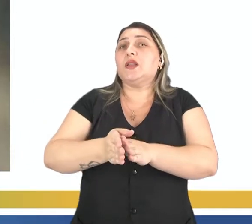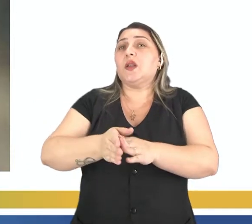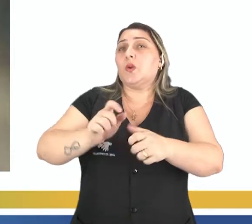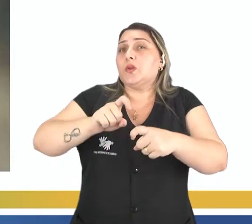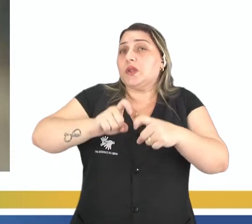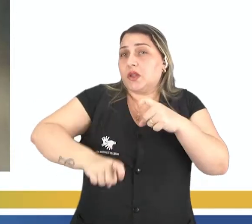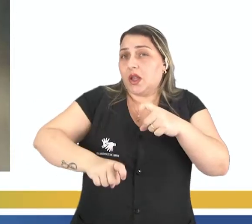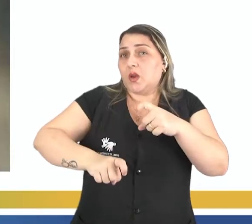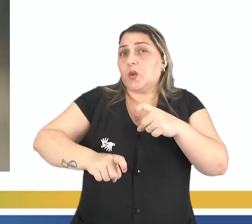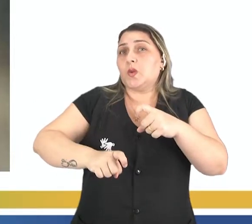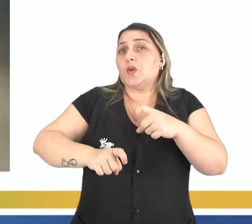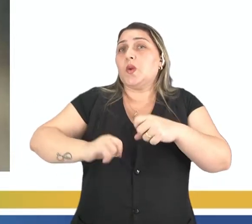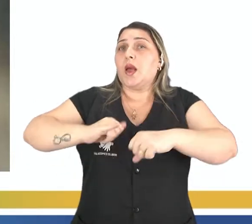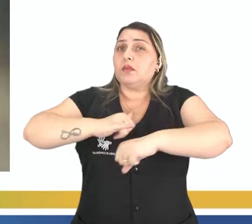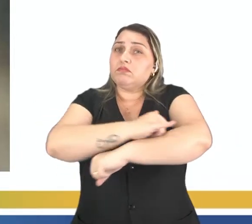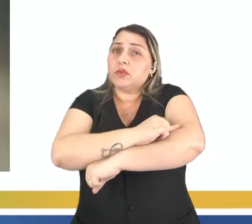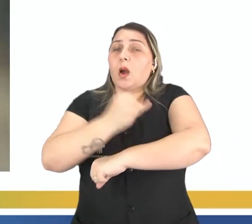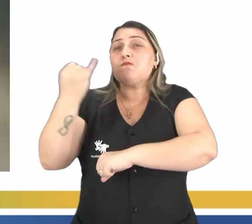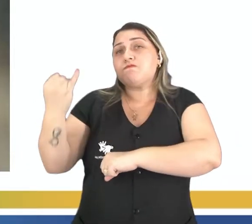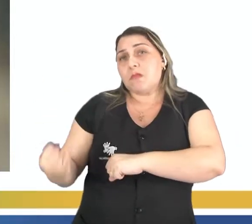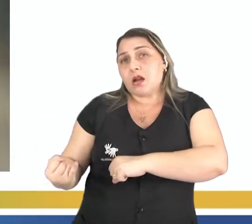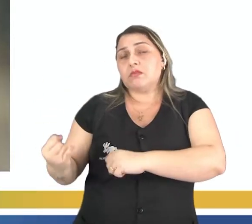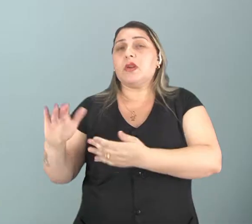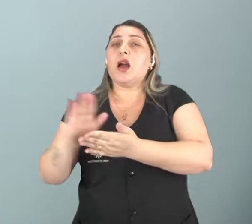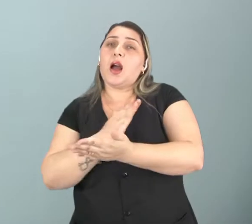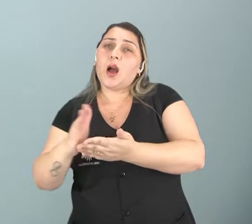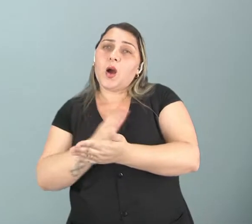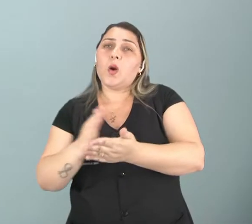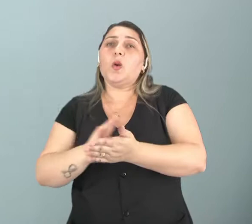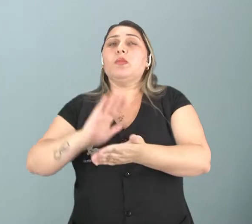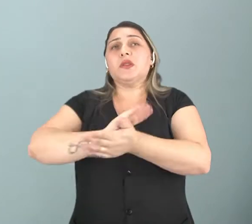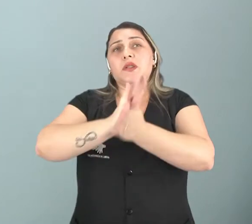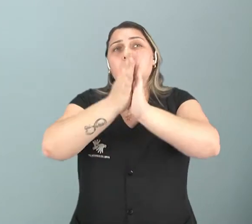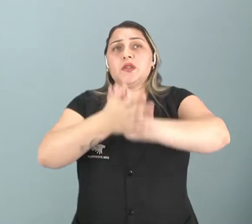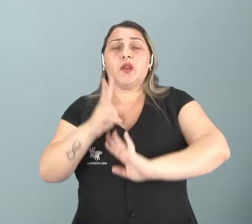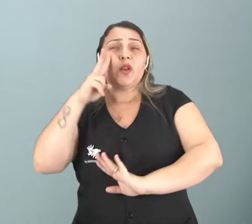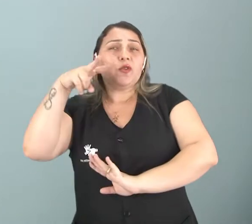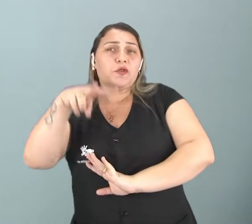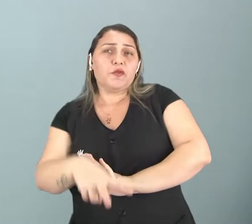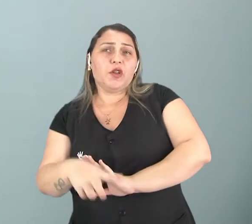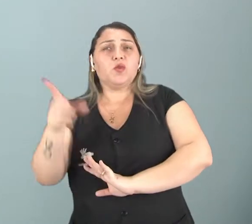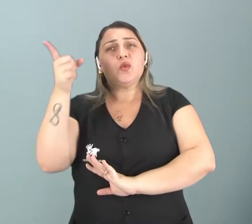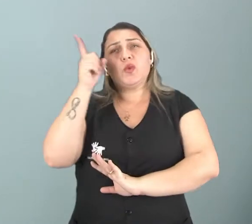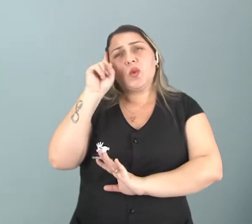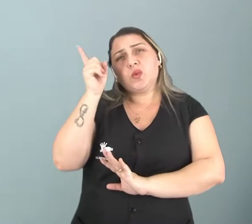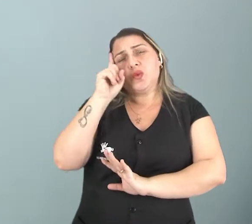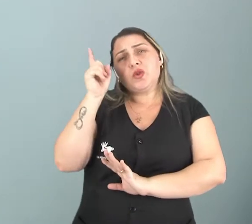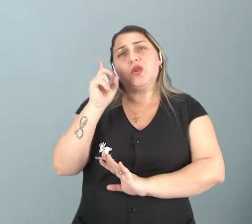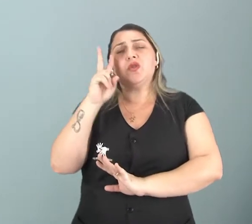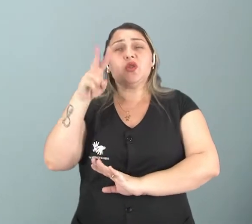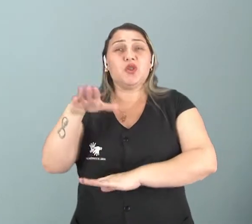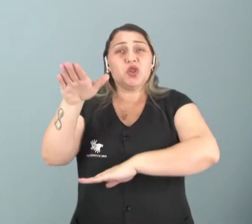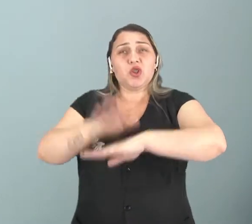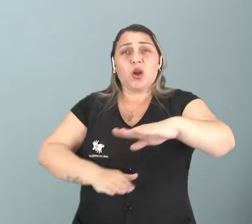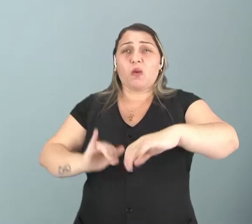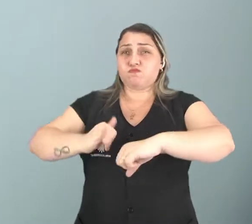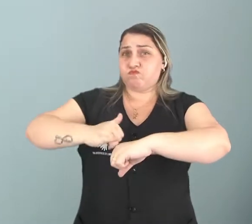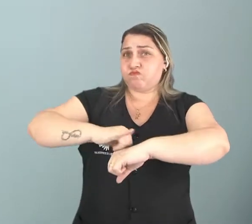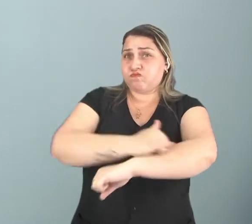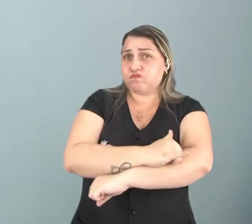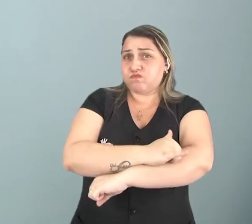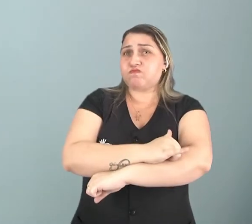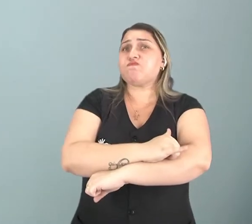peso, tá? Algumas dessas discriminações vocês podem estar vendo no dia a dia de vocês. Quando vocês chamam um coleguinha de gordinho,